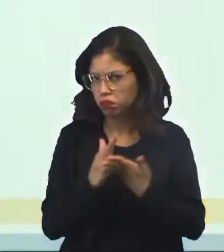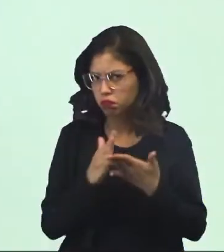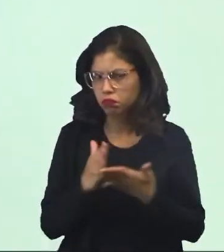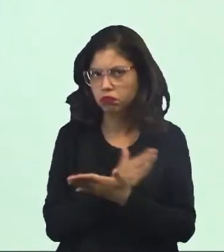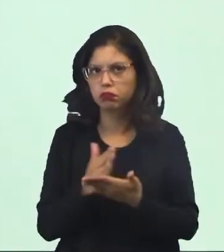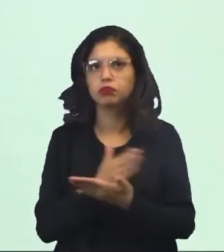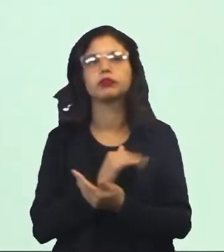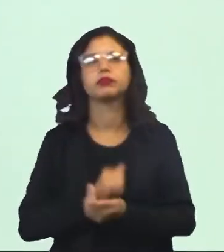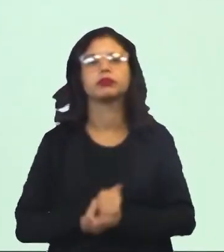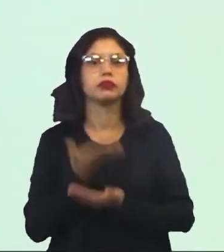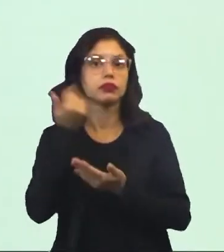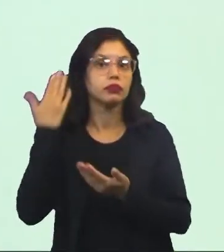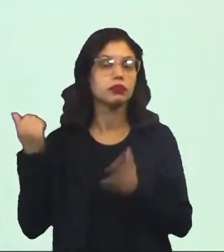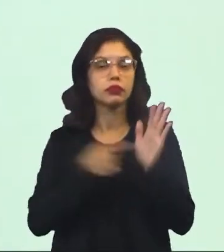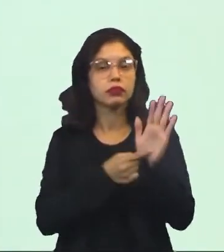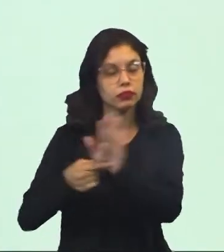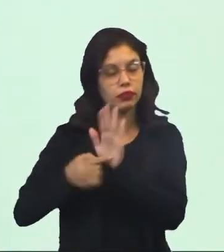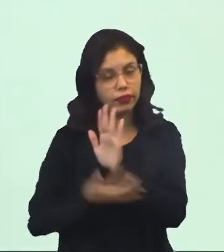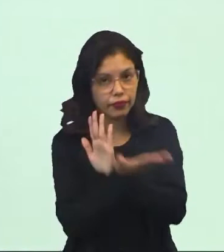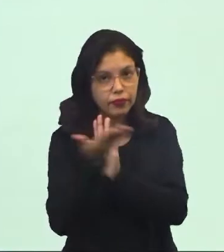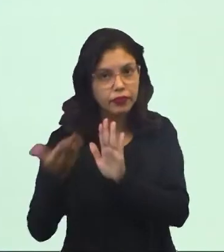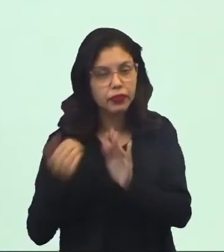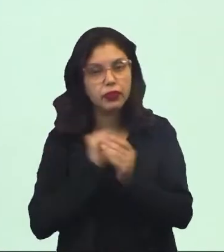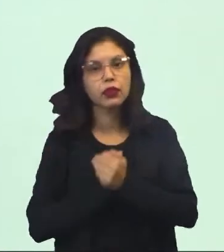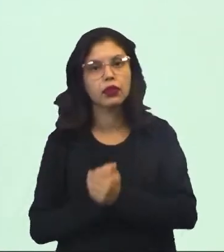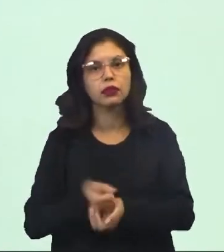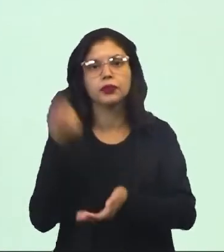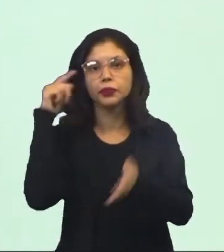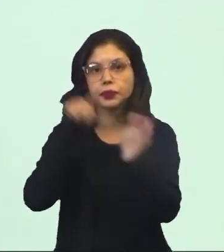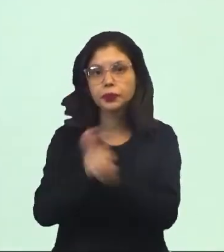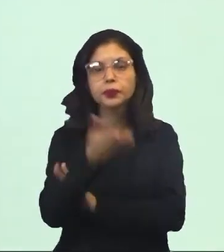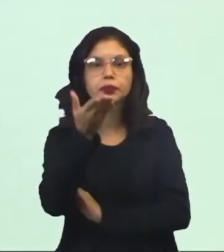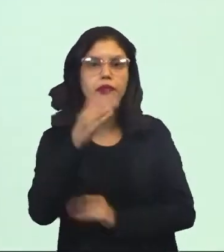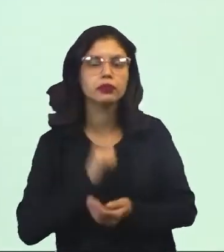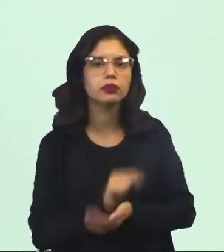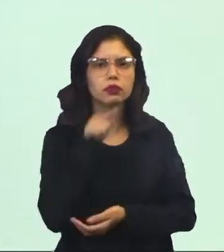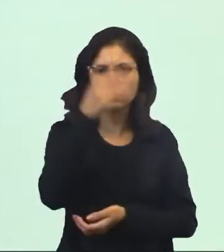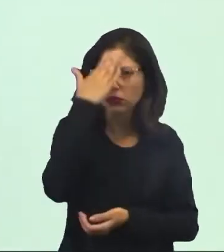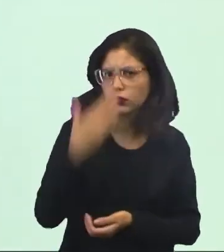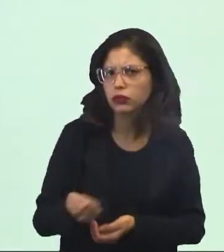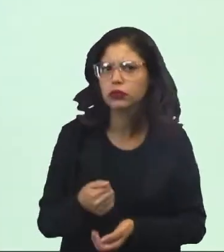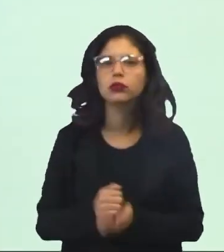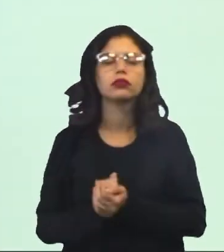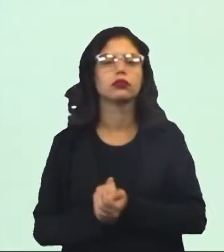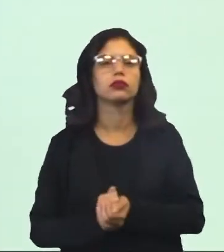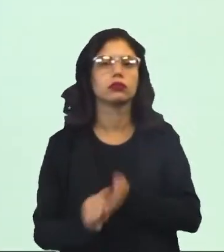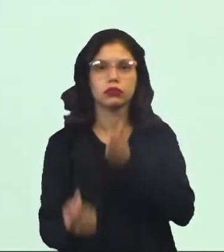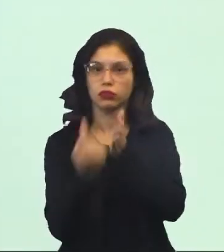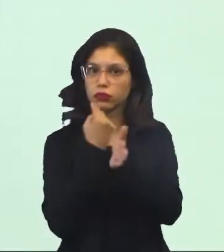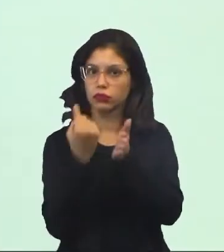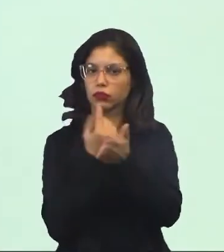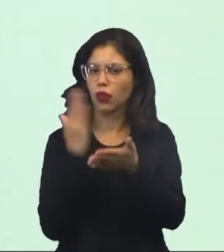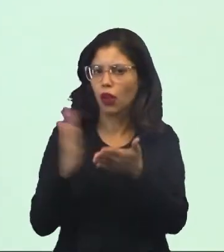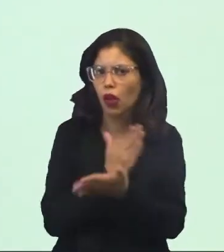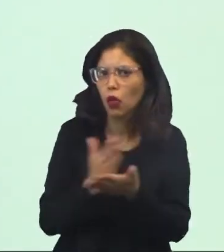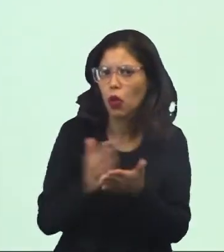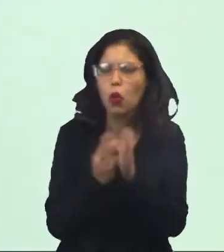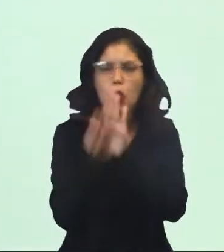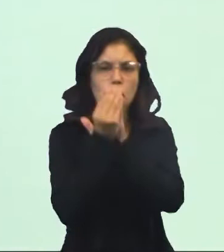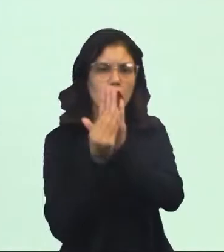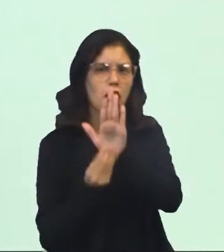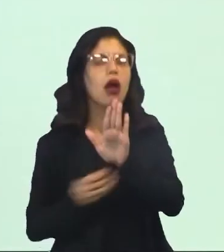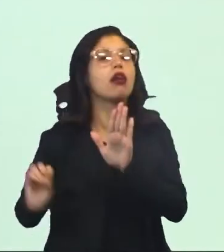alguns. Antes de eu mostrar para vocês, eu quero te perguntar, você saberia aí me sugerir algum fator